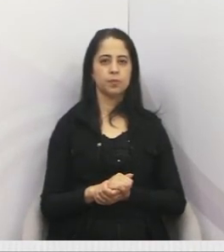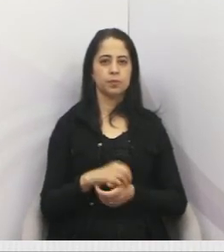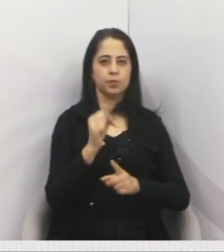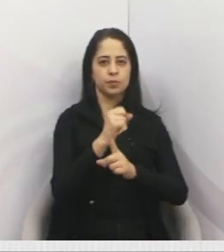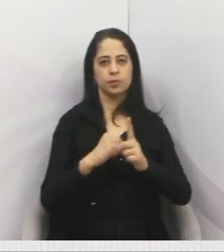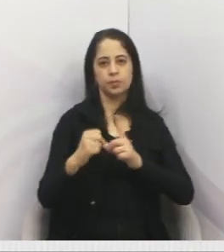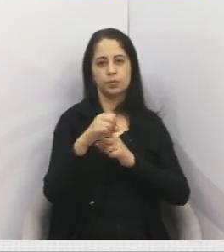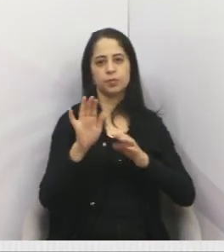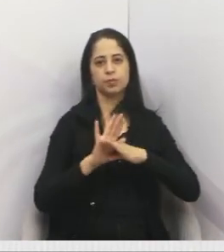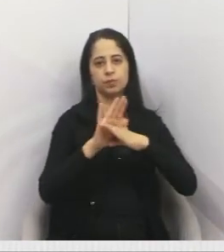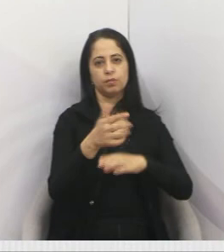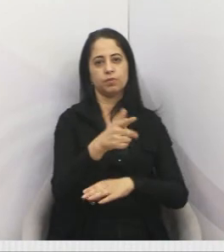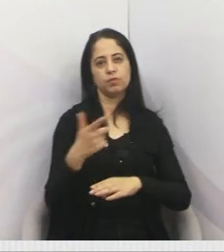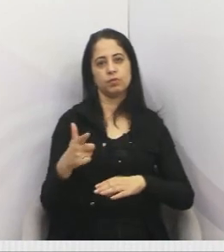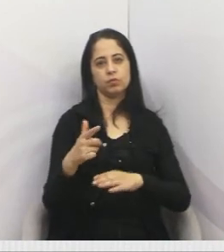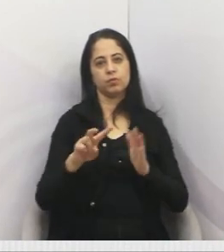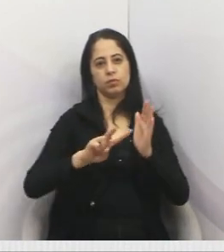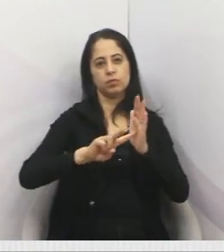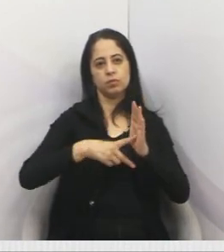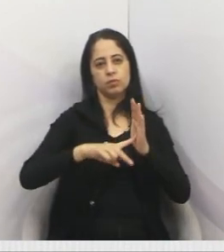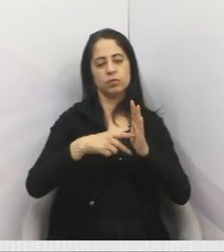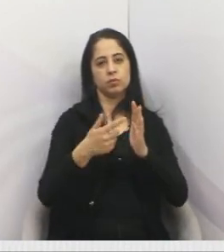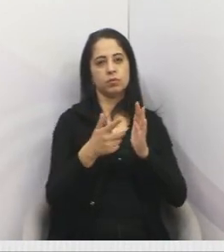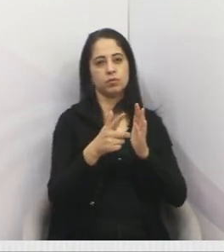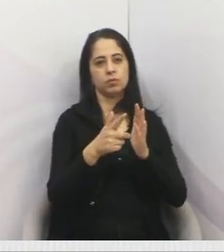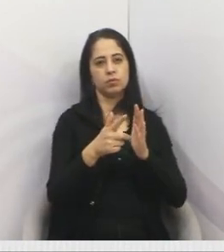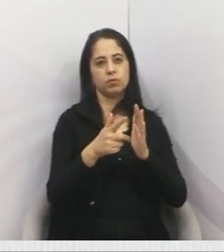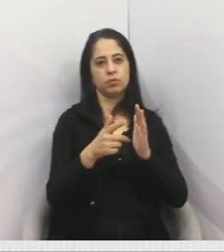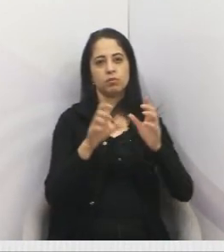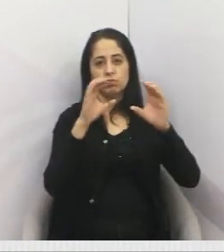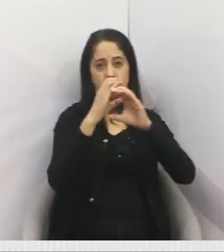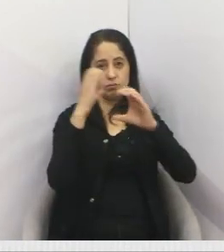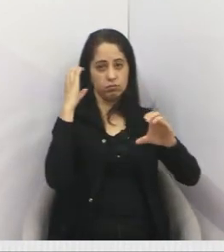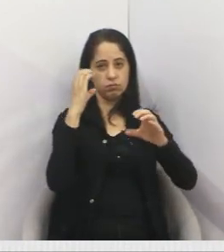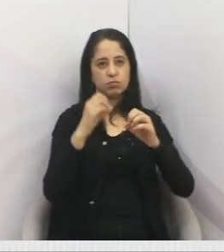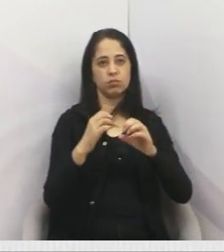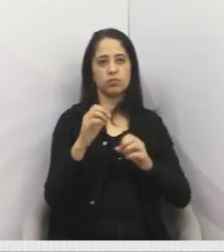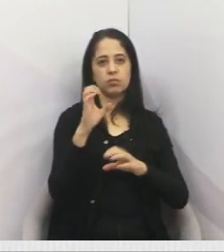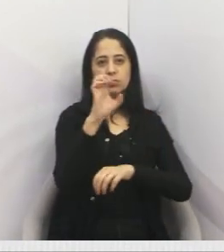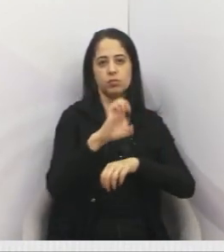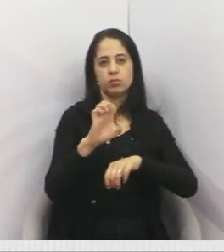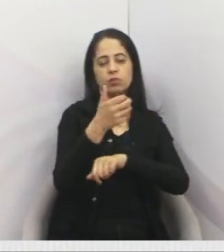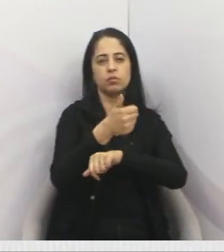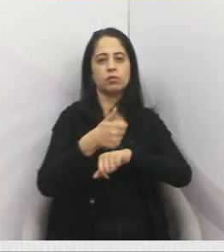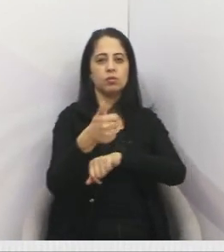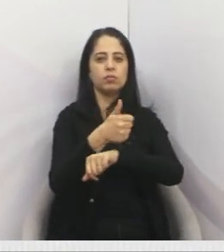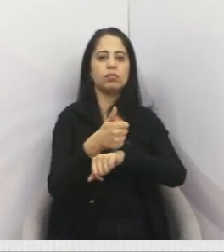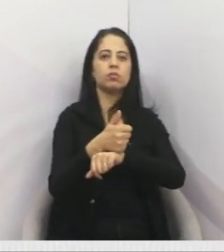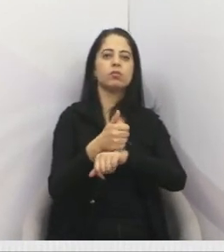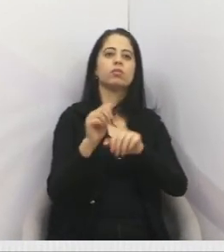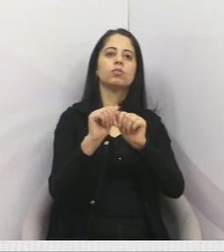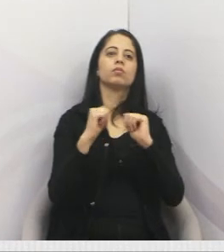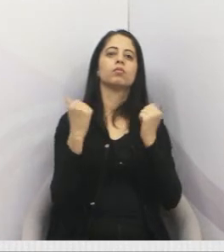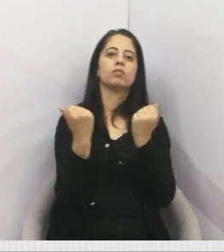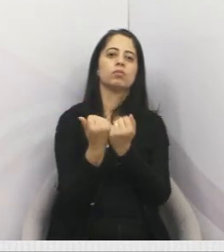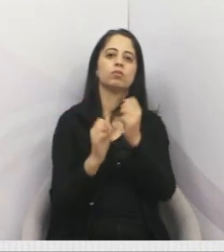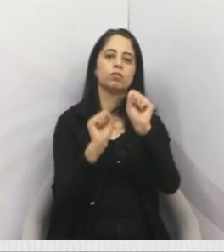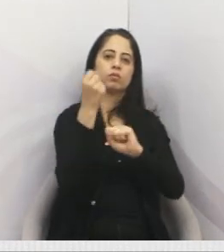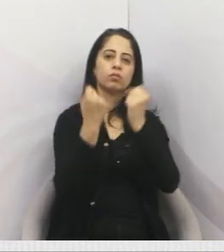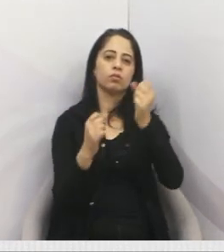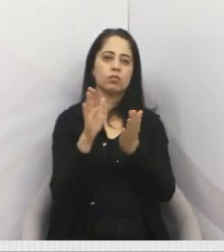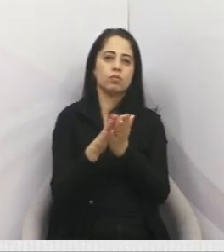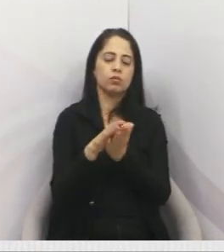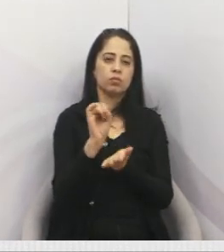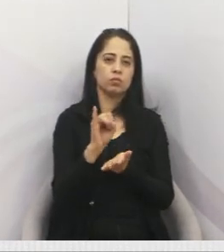Movimentos populares em branco, entidade de classe sindical, Sindicato dos Engenheiros, empresas ou entidades profissionais, Associação Comercial e Industrial de